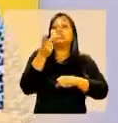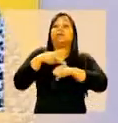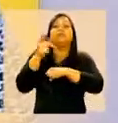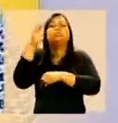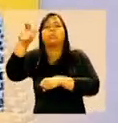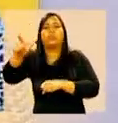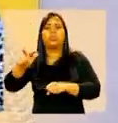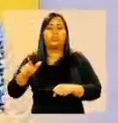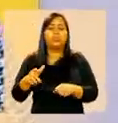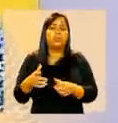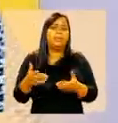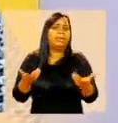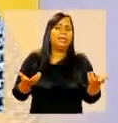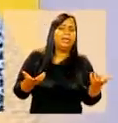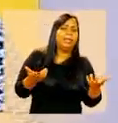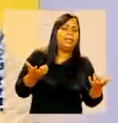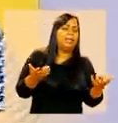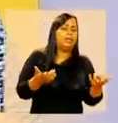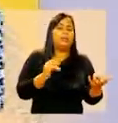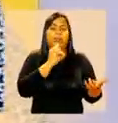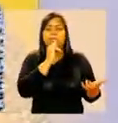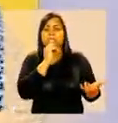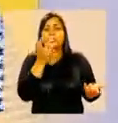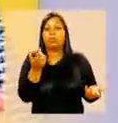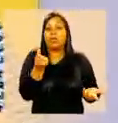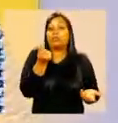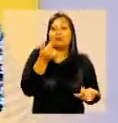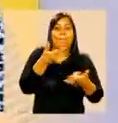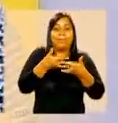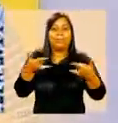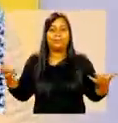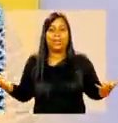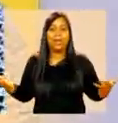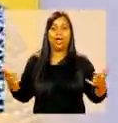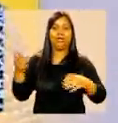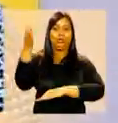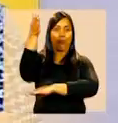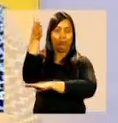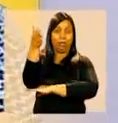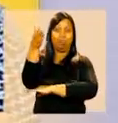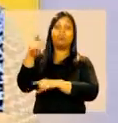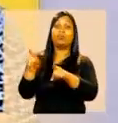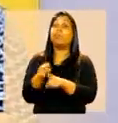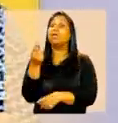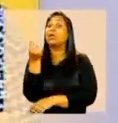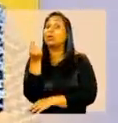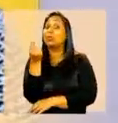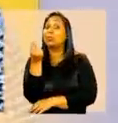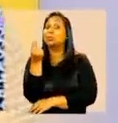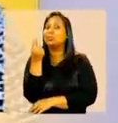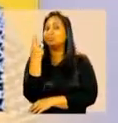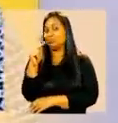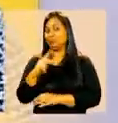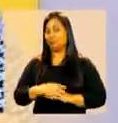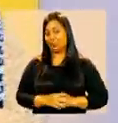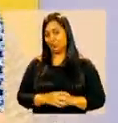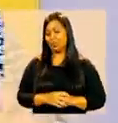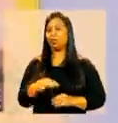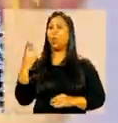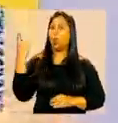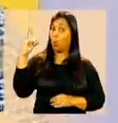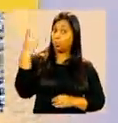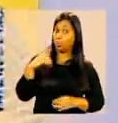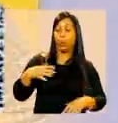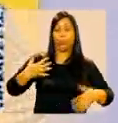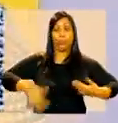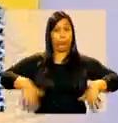a gente fala, não é só o pacote ou a passagem, o hotel, é a moeda, né? Sim. E como o Matheus falou, o dólar